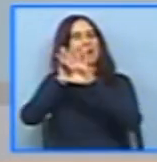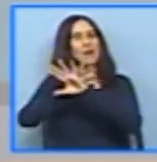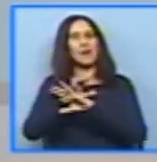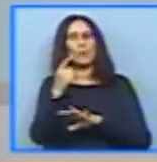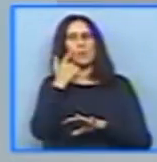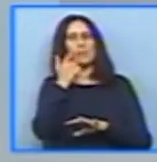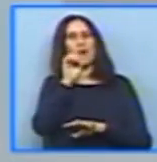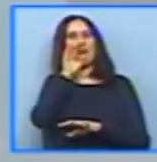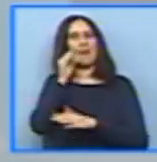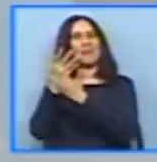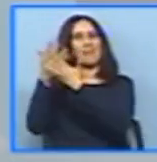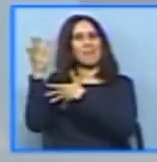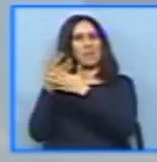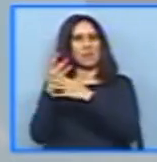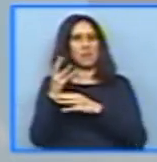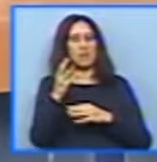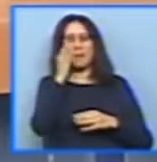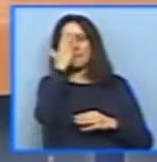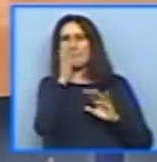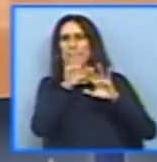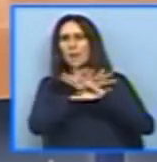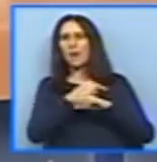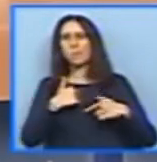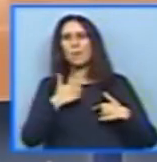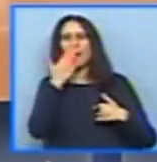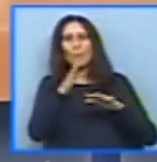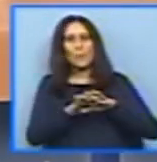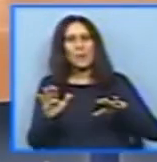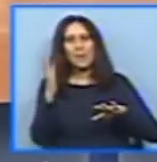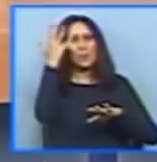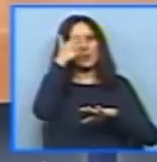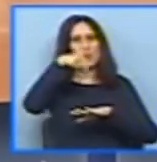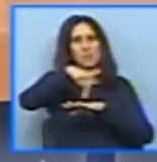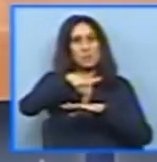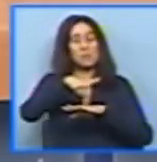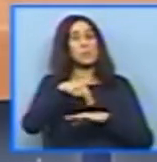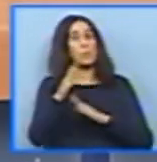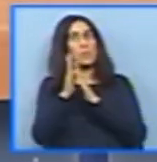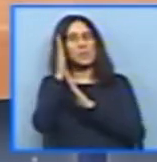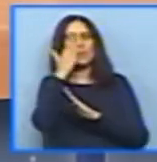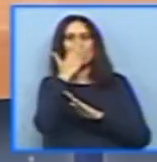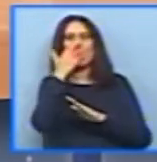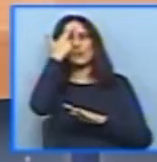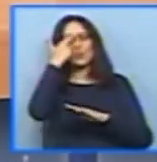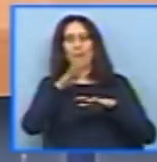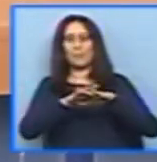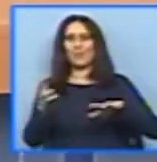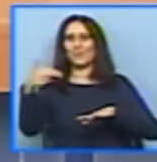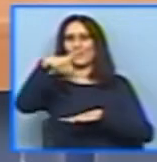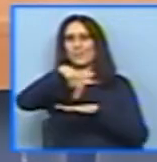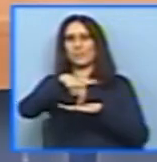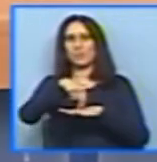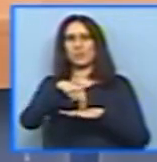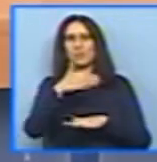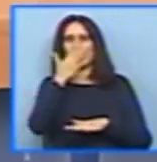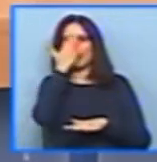conhecermos. A máscara é aquilo que identifica o ator no palco. E Deus identifica-se no palco da história com a sua